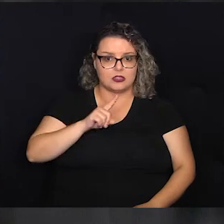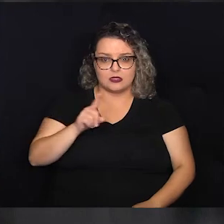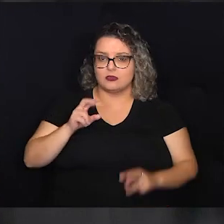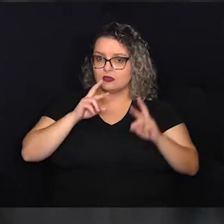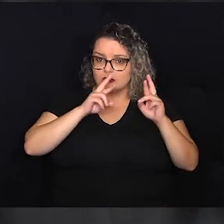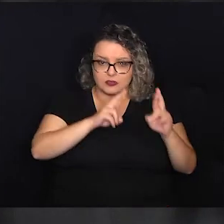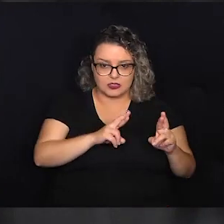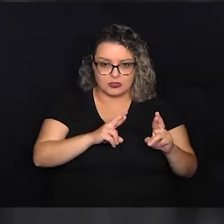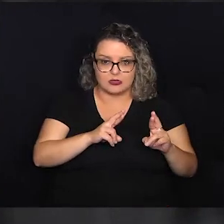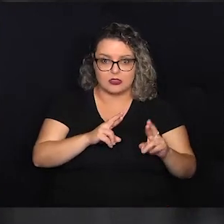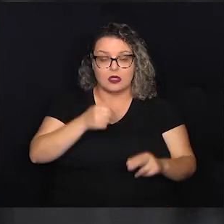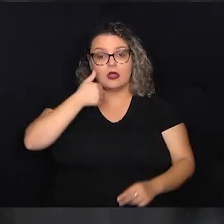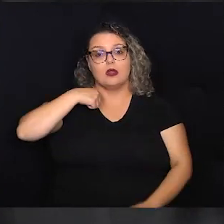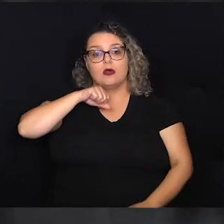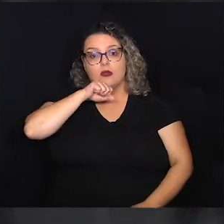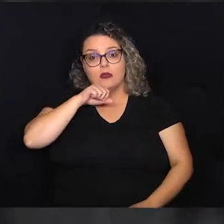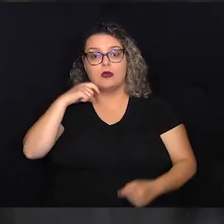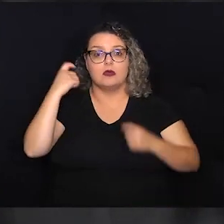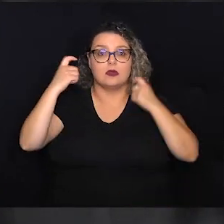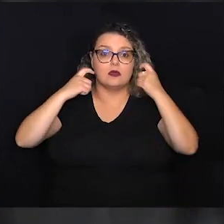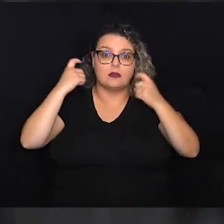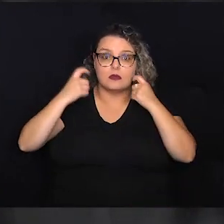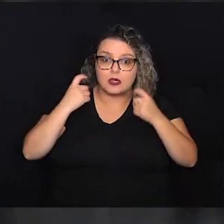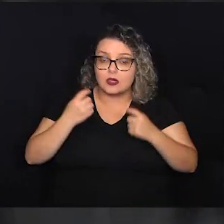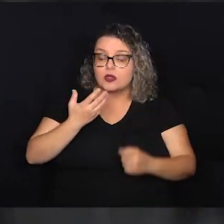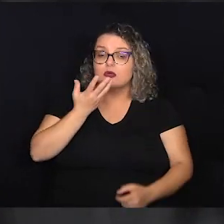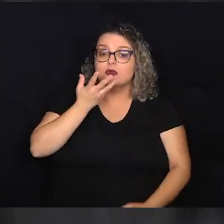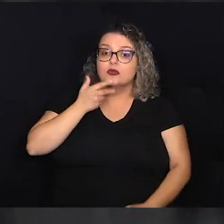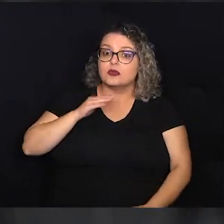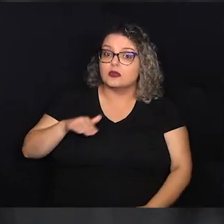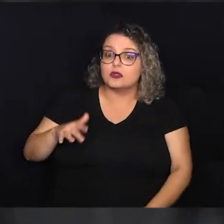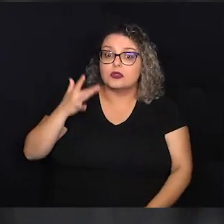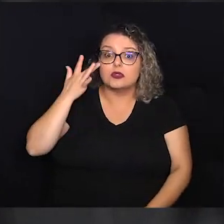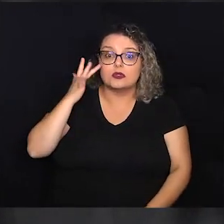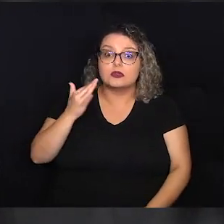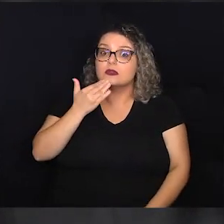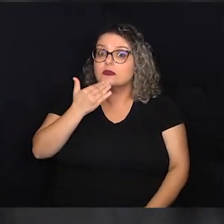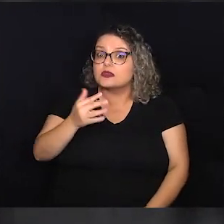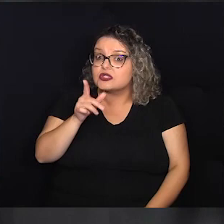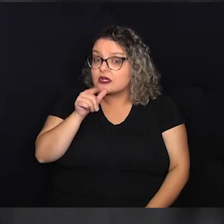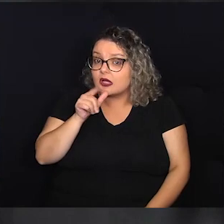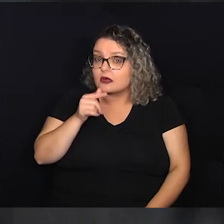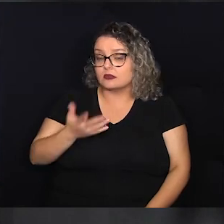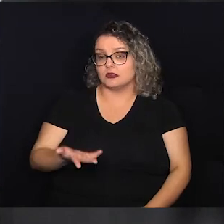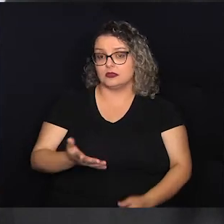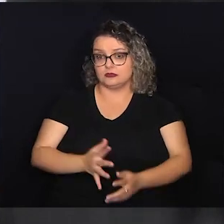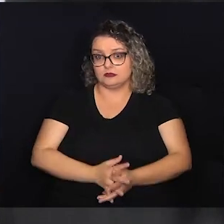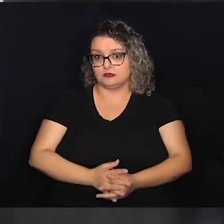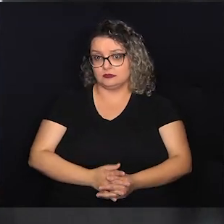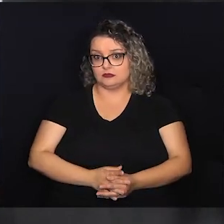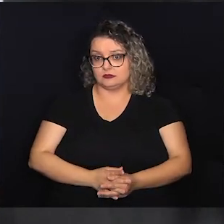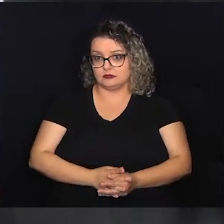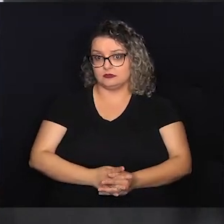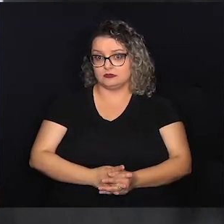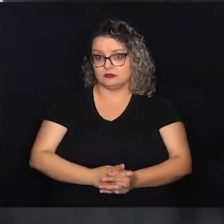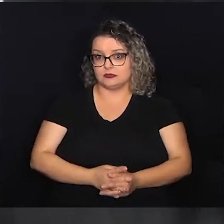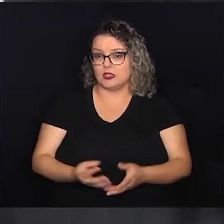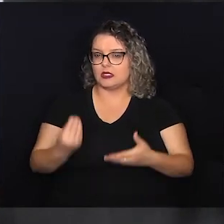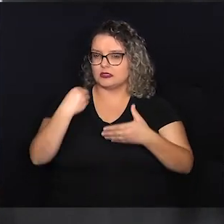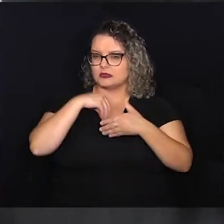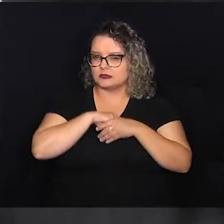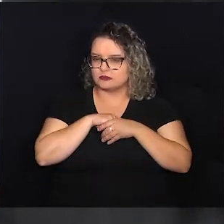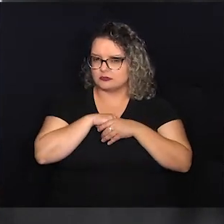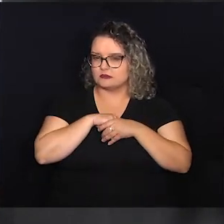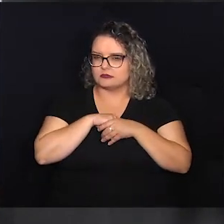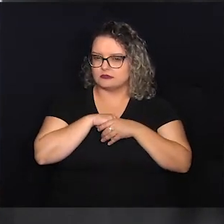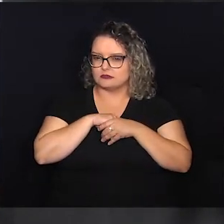É uma mãe que tem que se preocupar com uma criança que não sabe pedir água. Então, dentro dela está condicionado